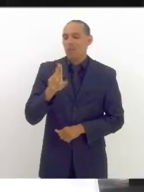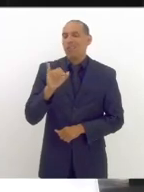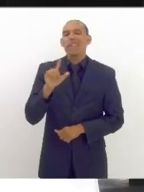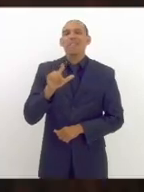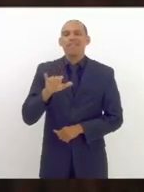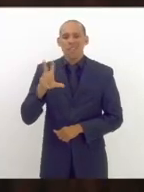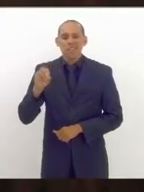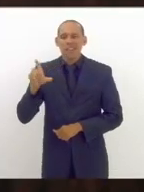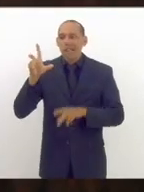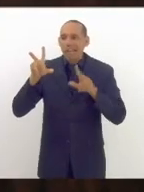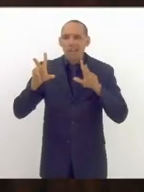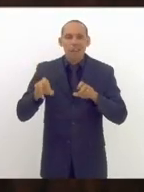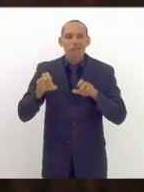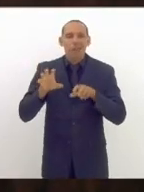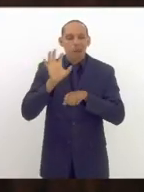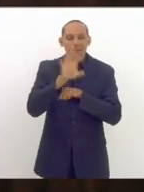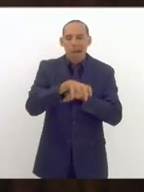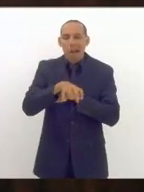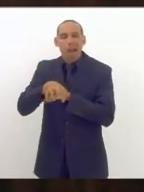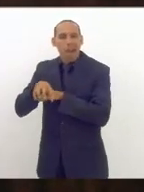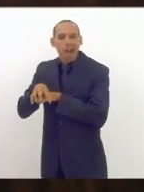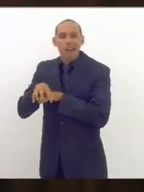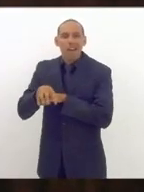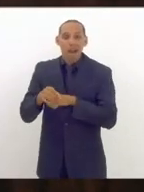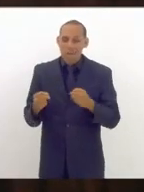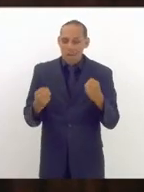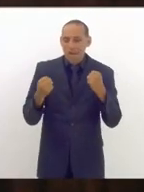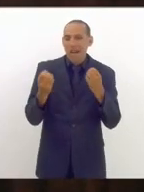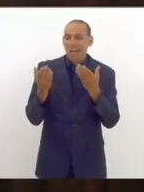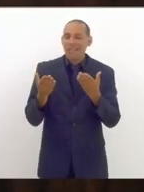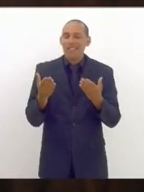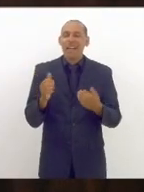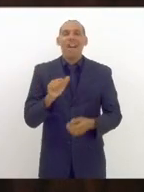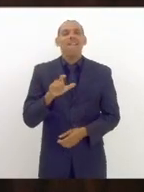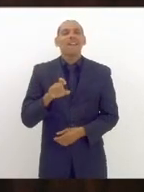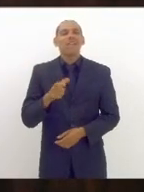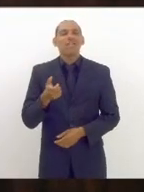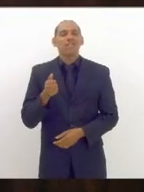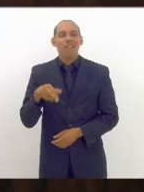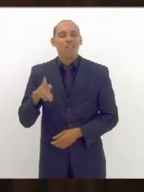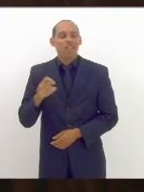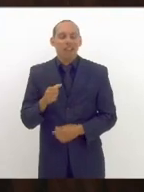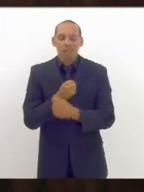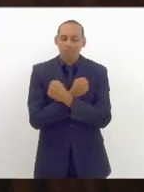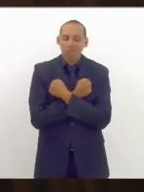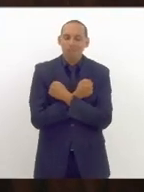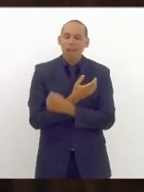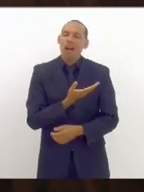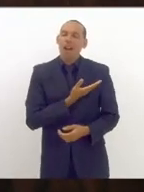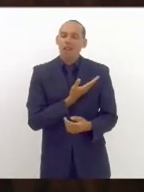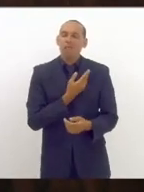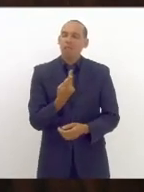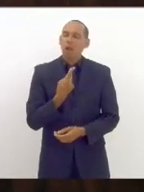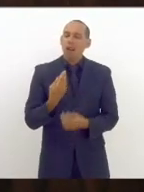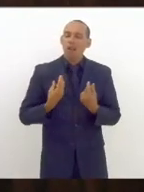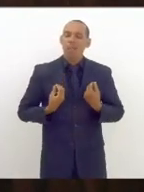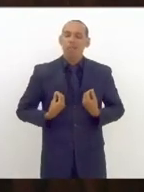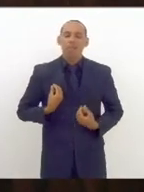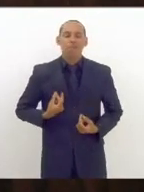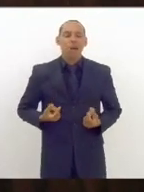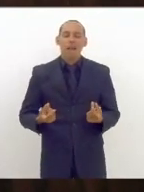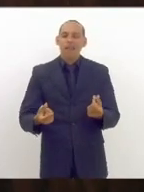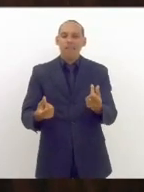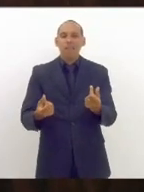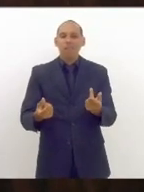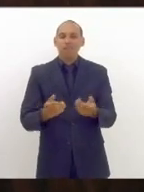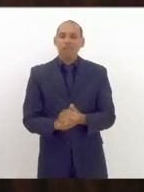trator. Alexandre, um abraço carinhoso de um amigo que você vai ter para o resto da vida. Muito obrigado por tudo, em nome